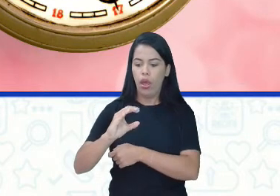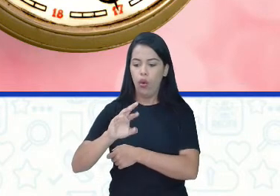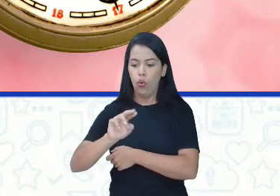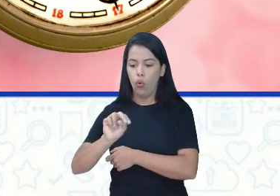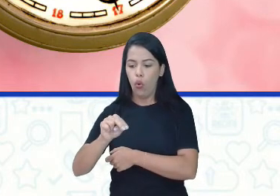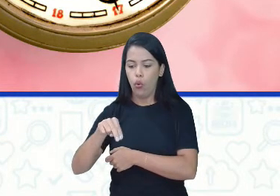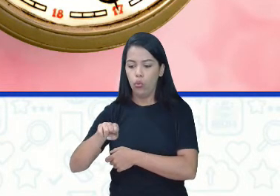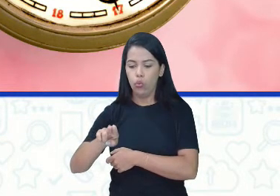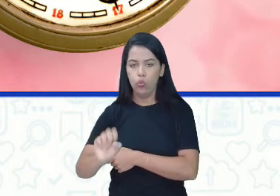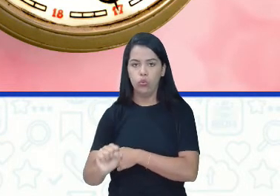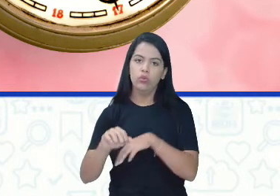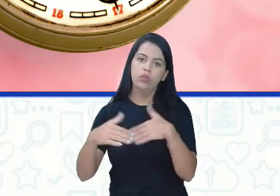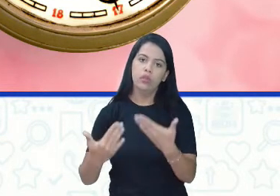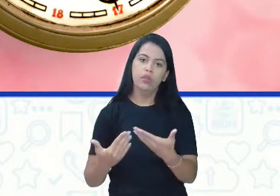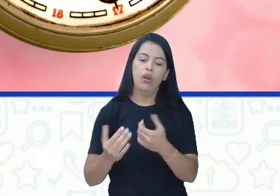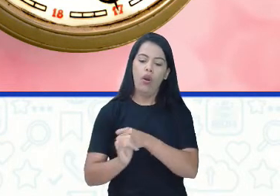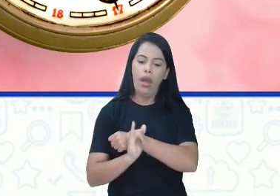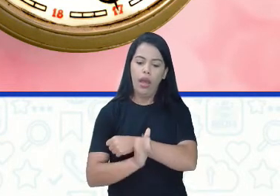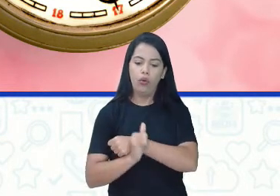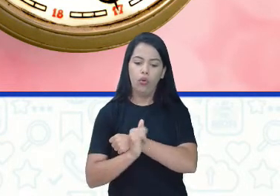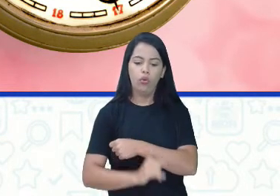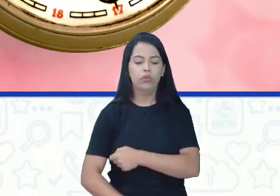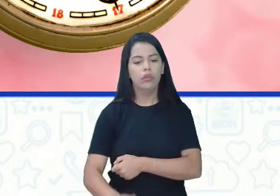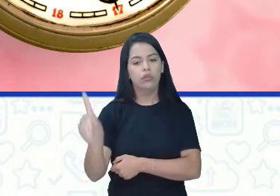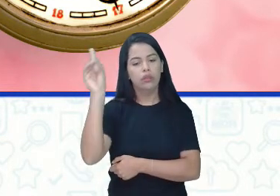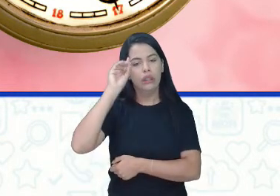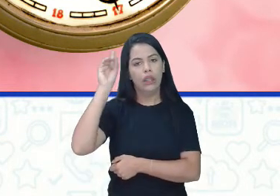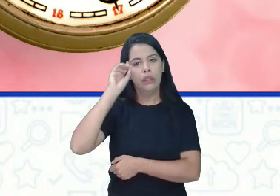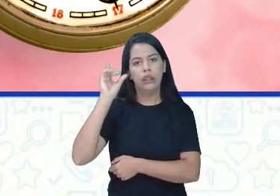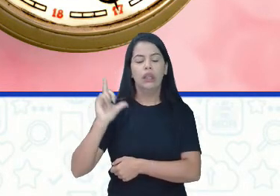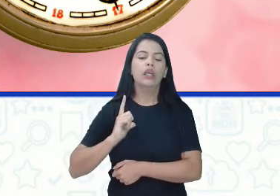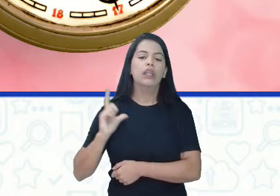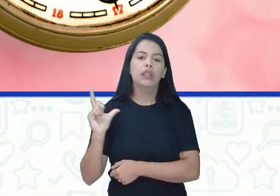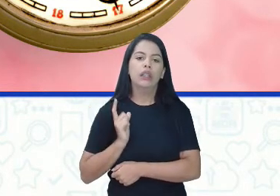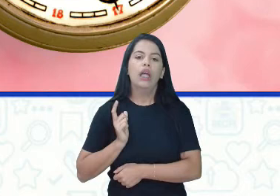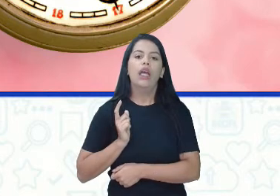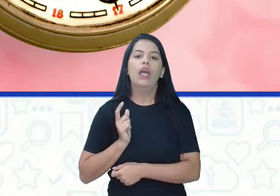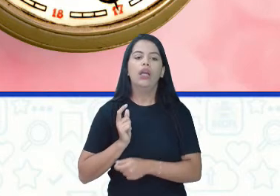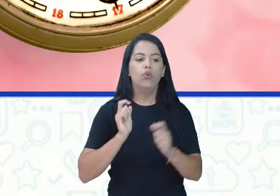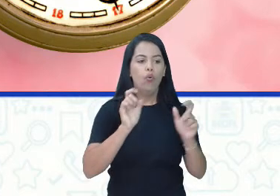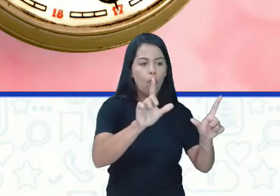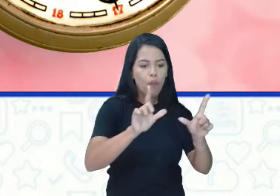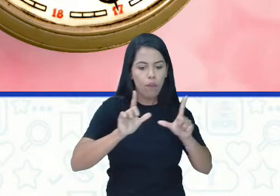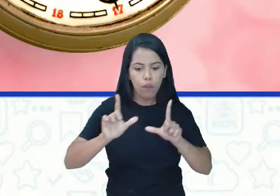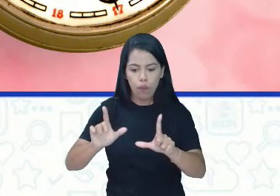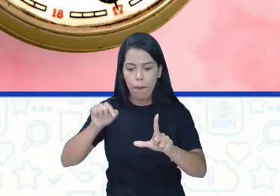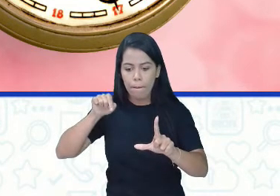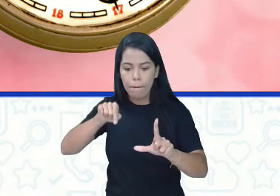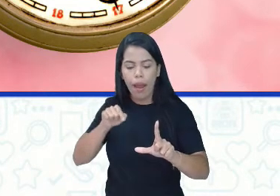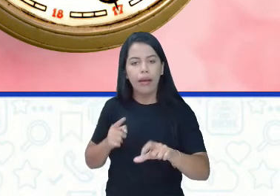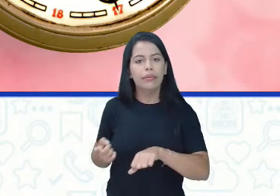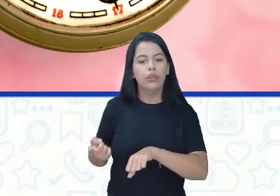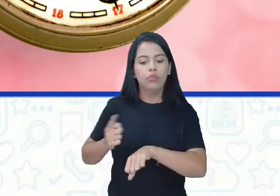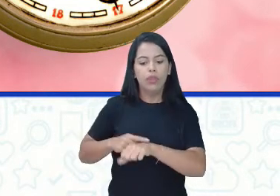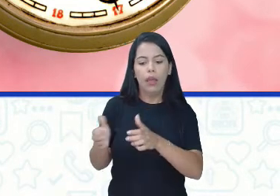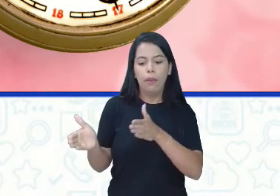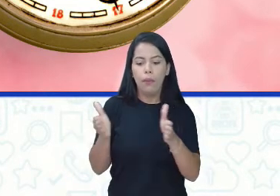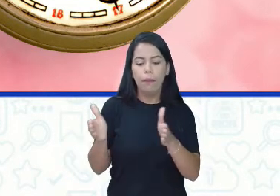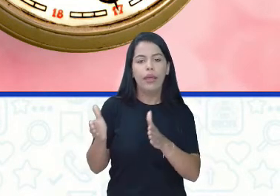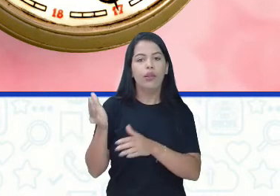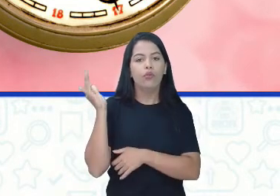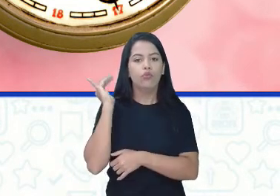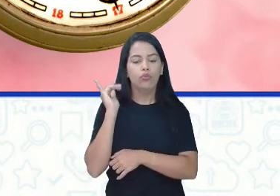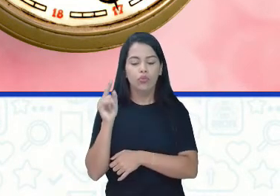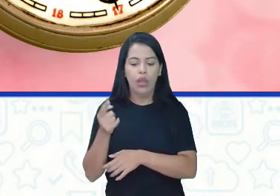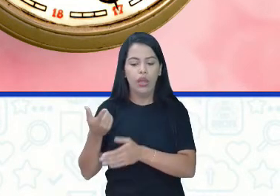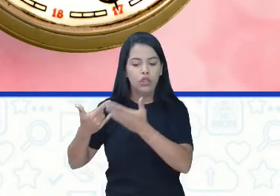Então, a crônica contemporânea, ela faz esse recorte de um tempo histórico, e o cronista é essa pessoa